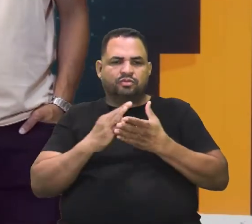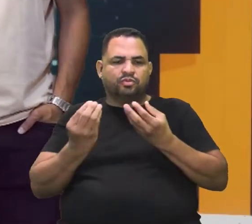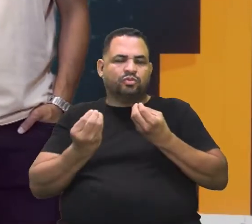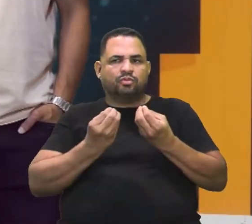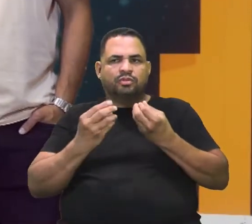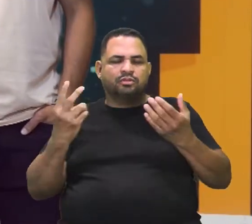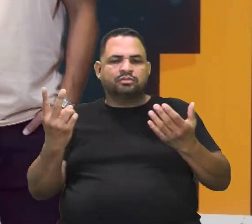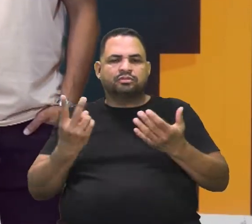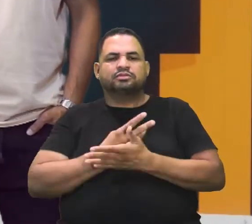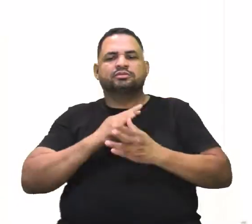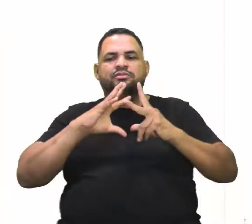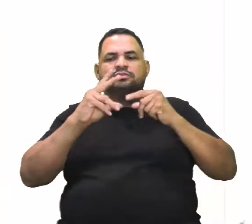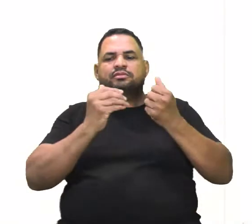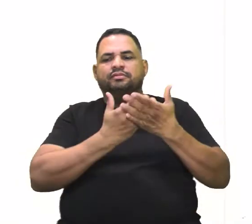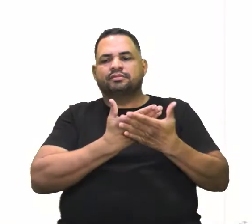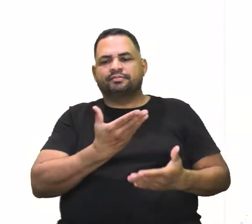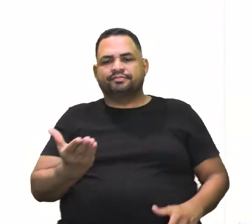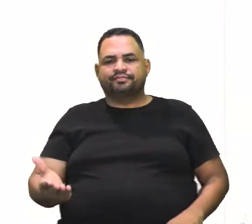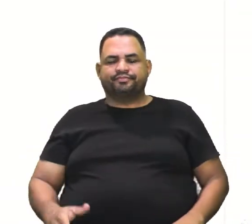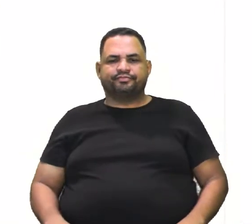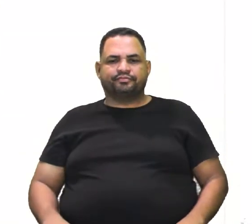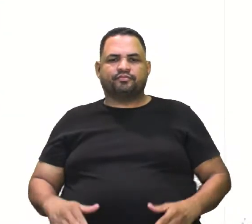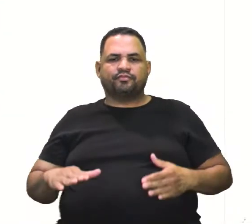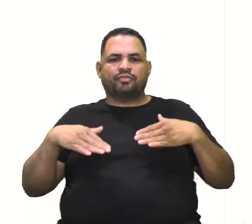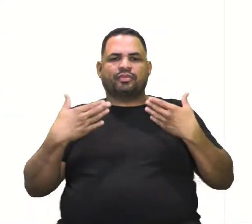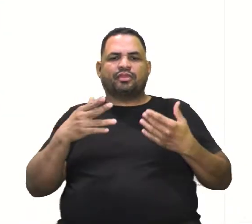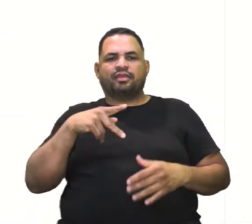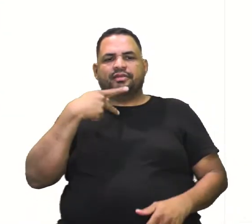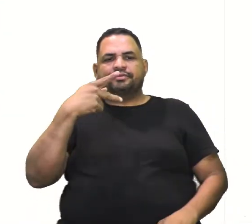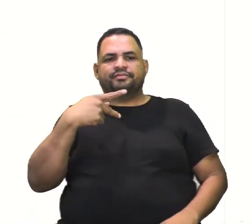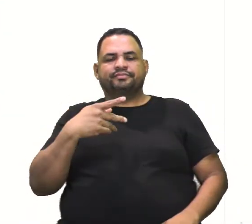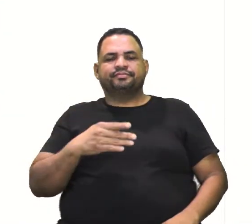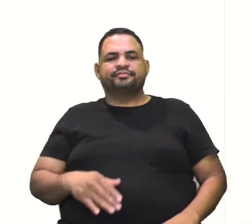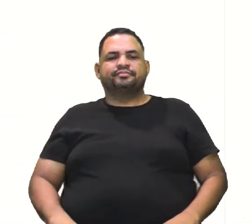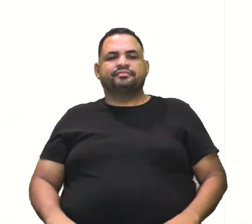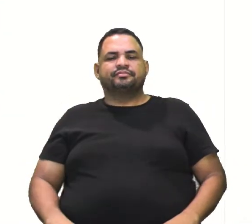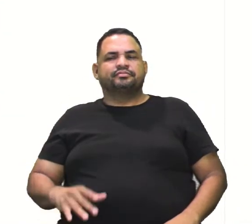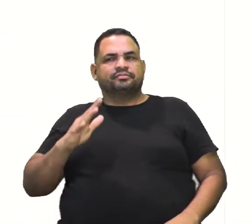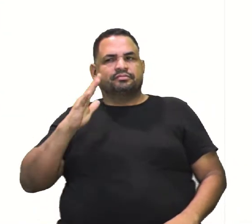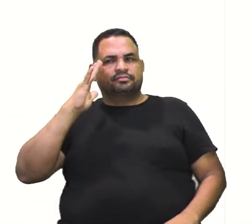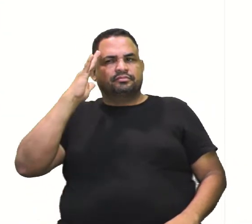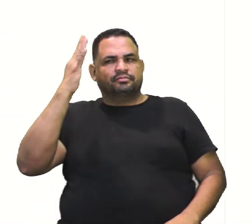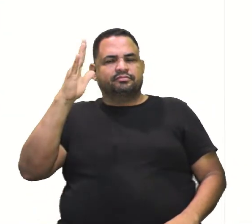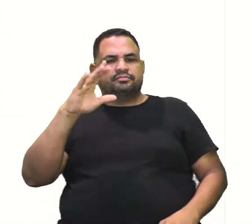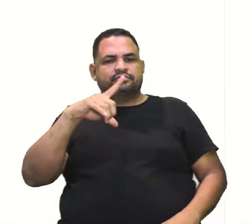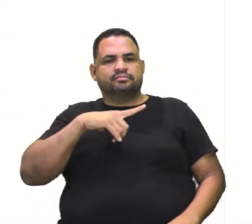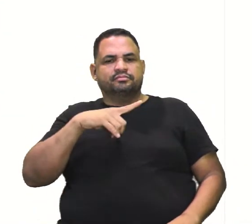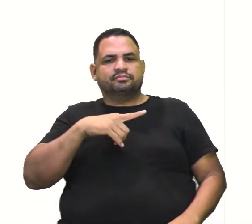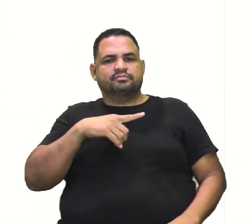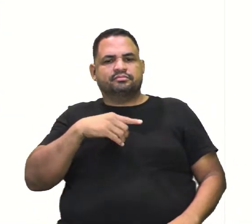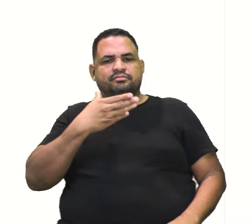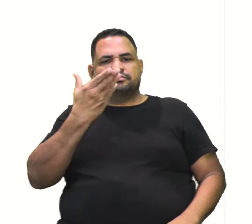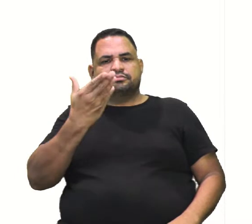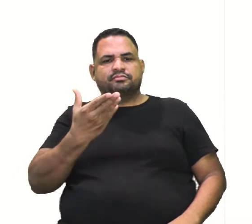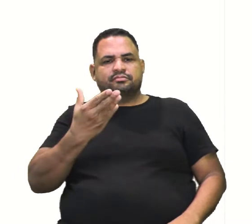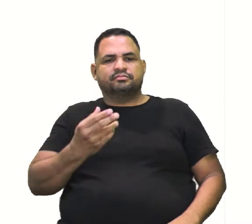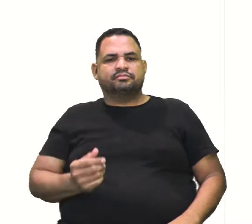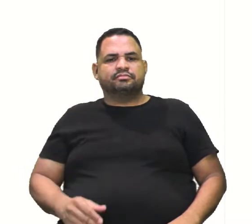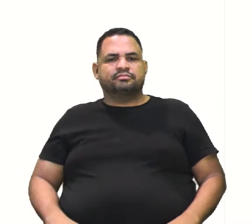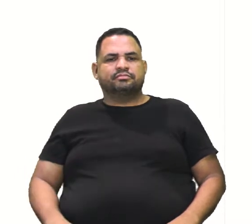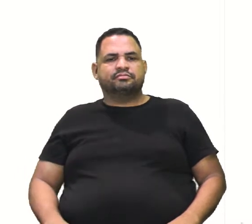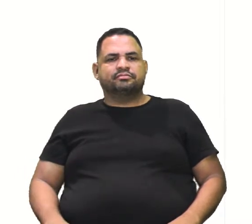isso funciona. Olha lá. Então, quando a gente fala de unidade imaginária, que tem mais uma chargezinha, né? Porque a gente está